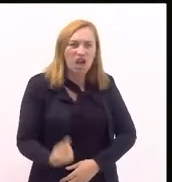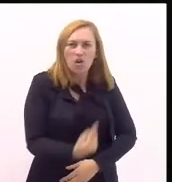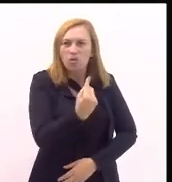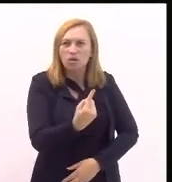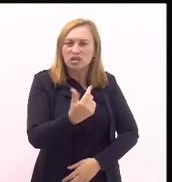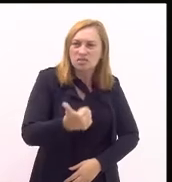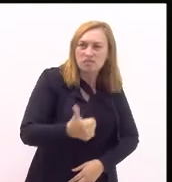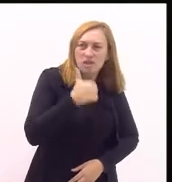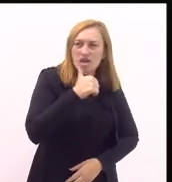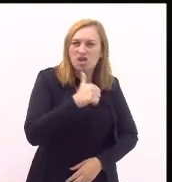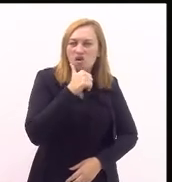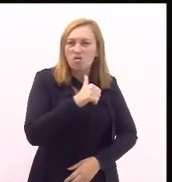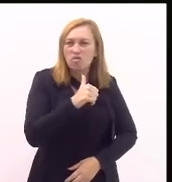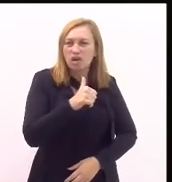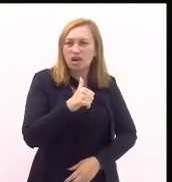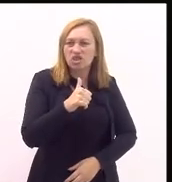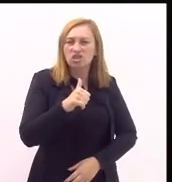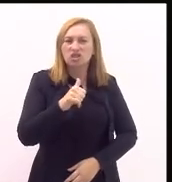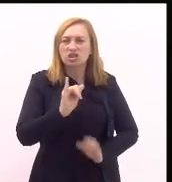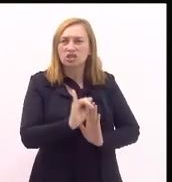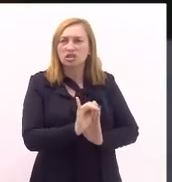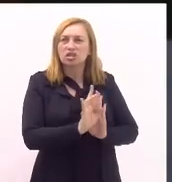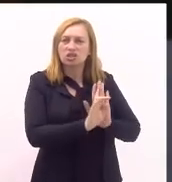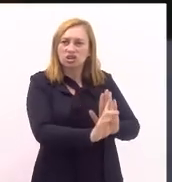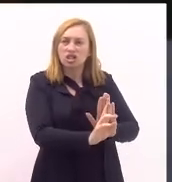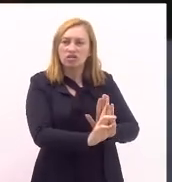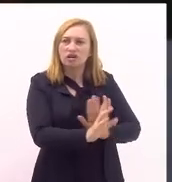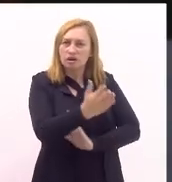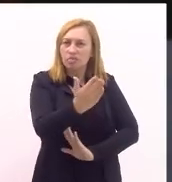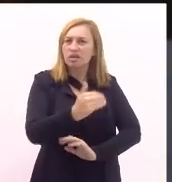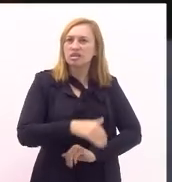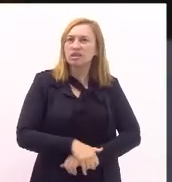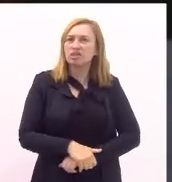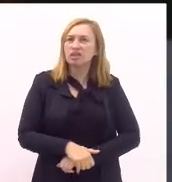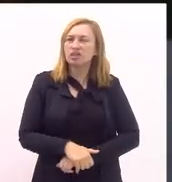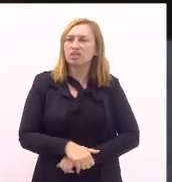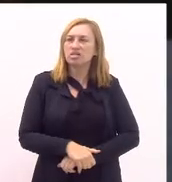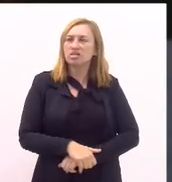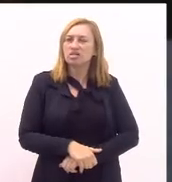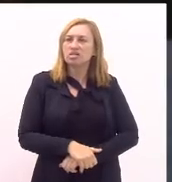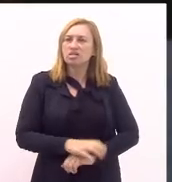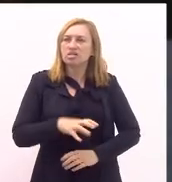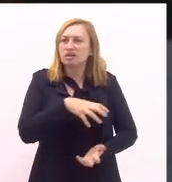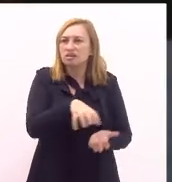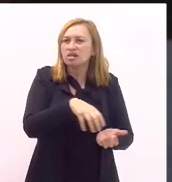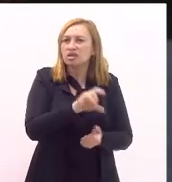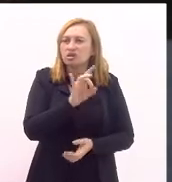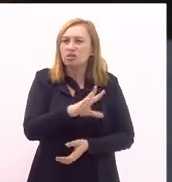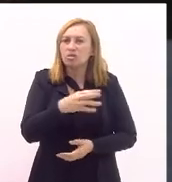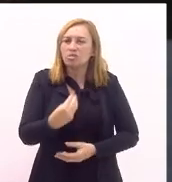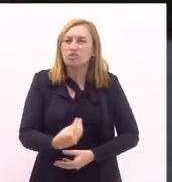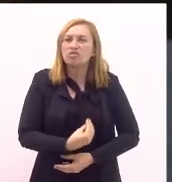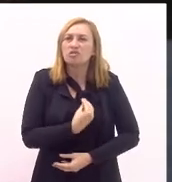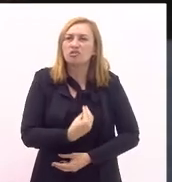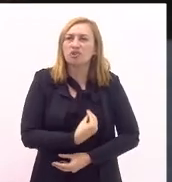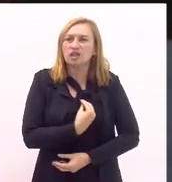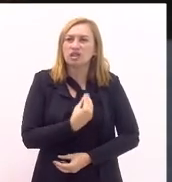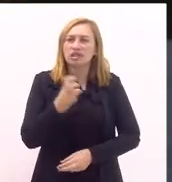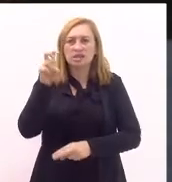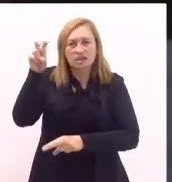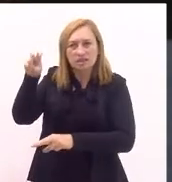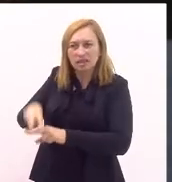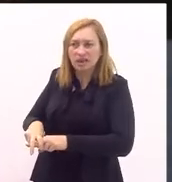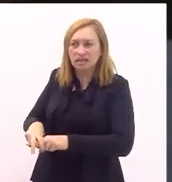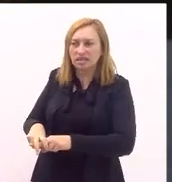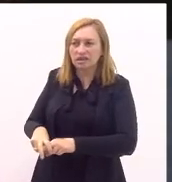uma das nossas maiores referências você é revolucionária só por existir só por estar aí